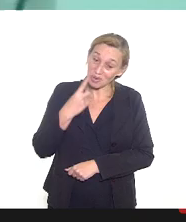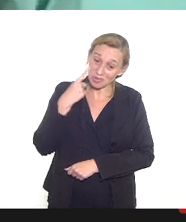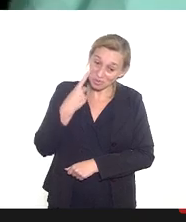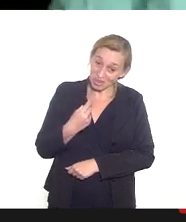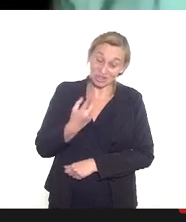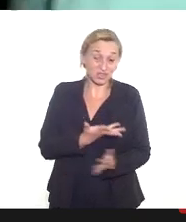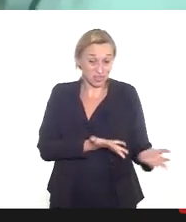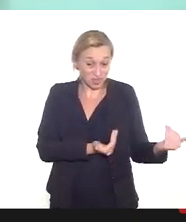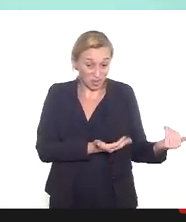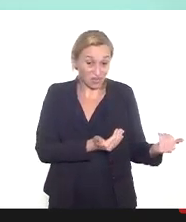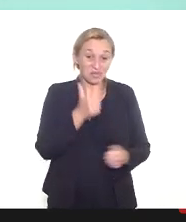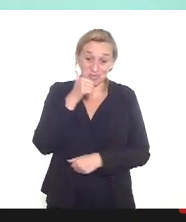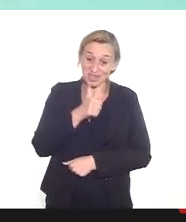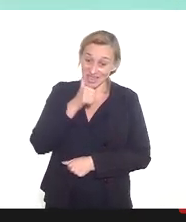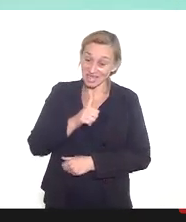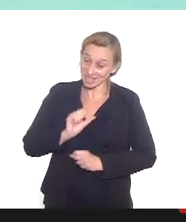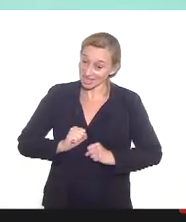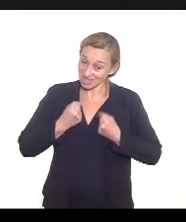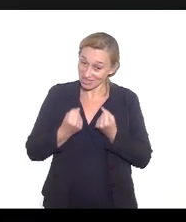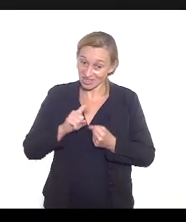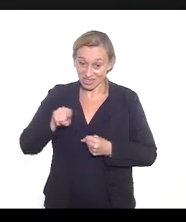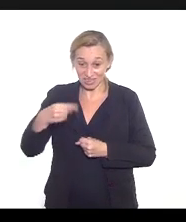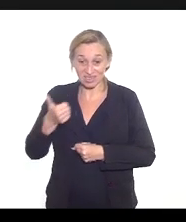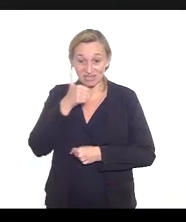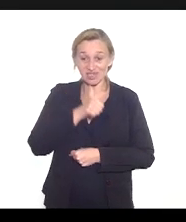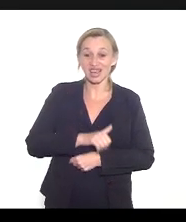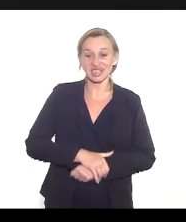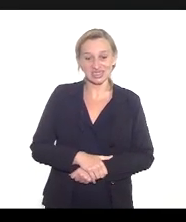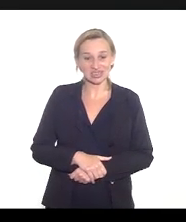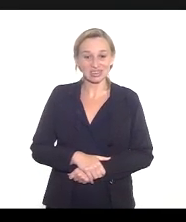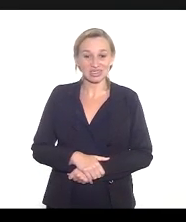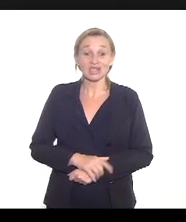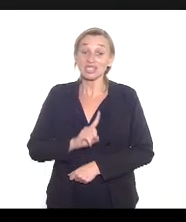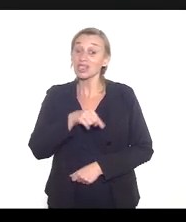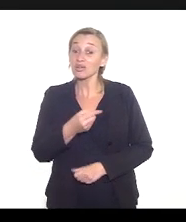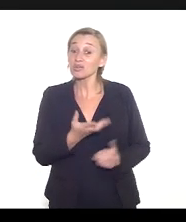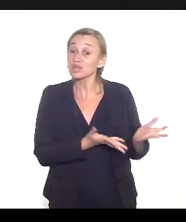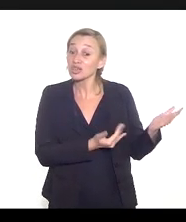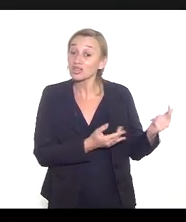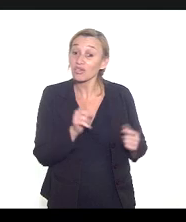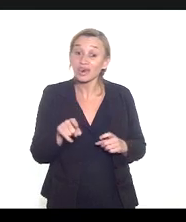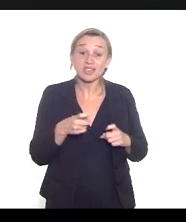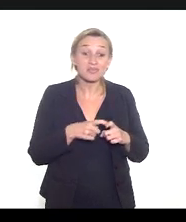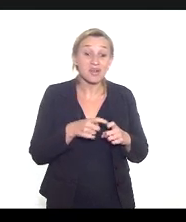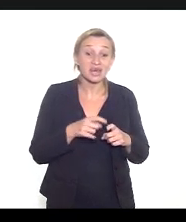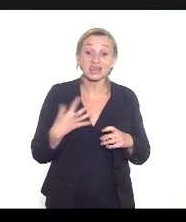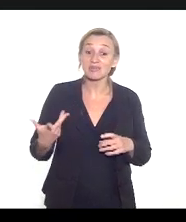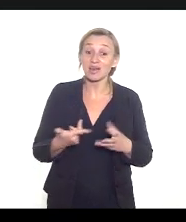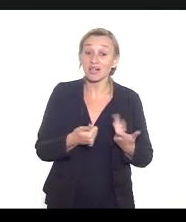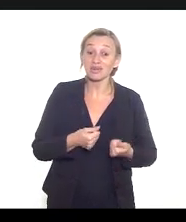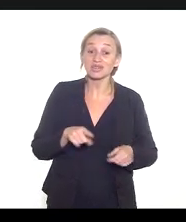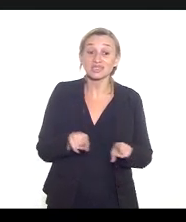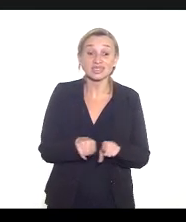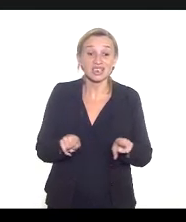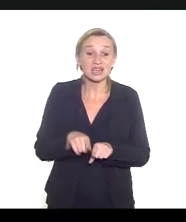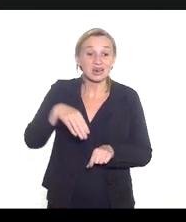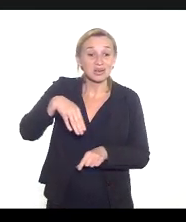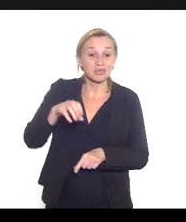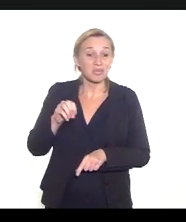bom ver jovens mulheres em defesa das mulheres não tem outra jovem médica que maravilhosa também a Monique